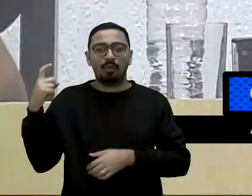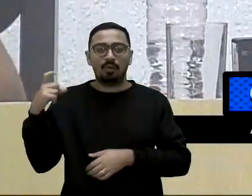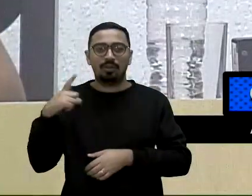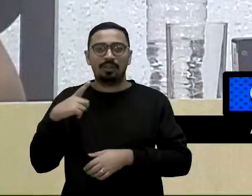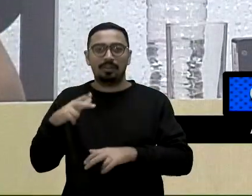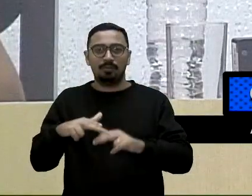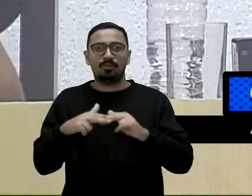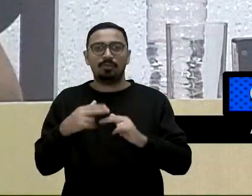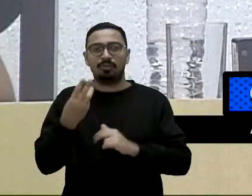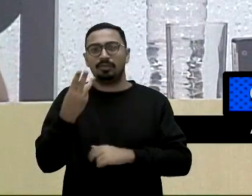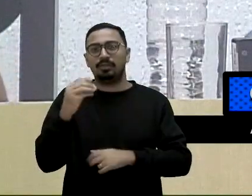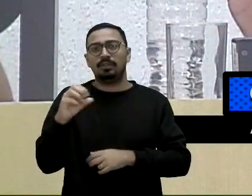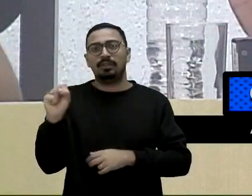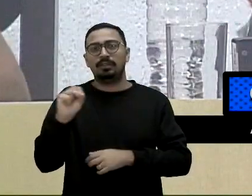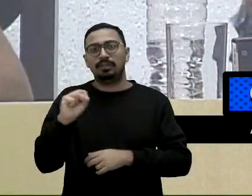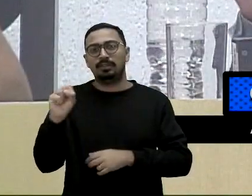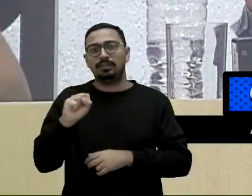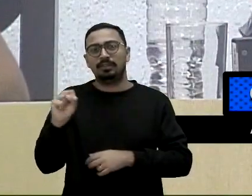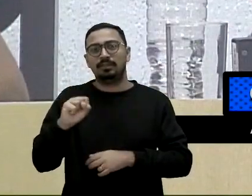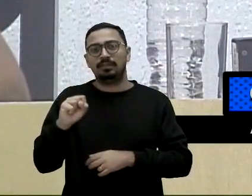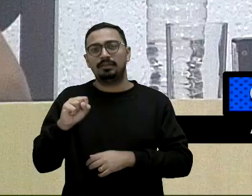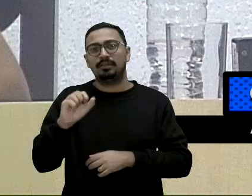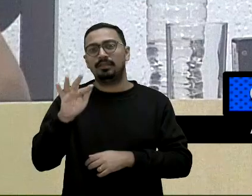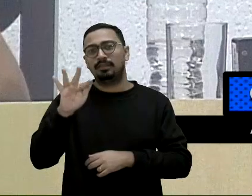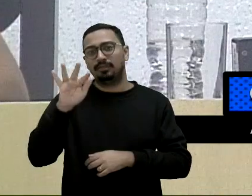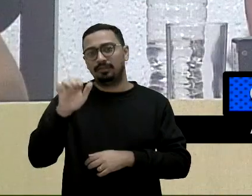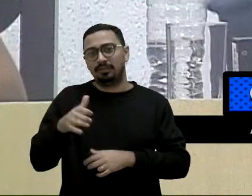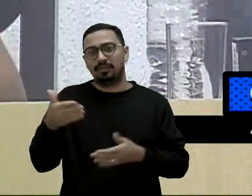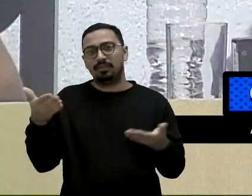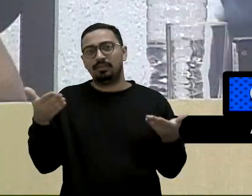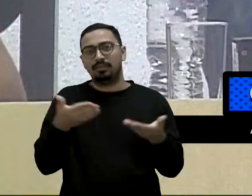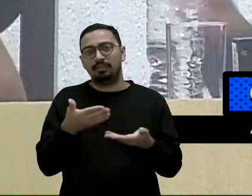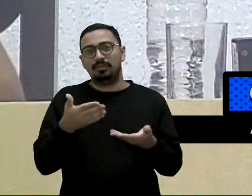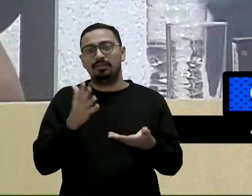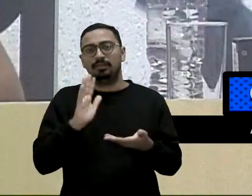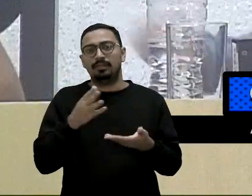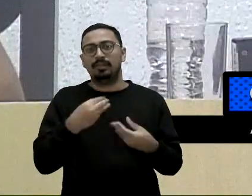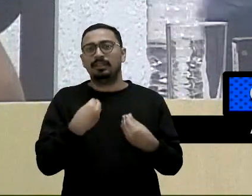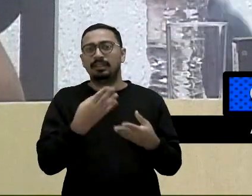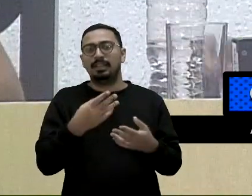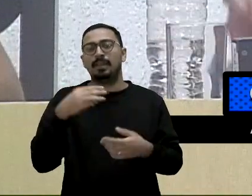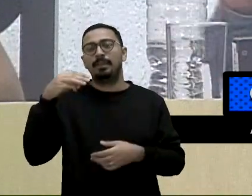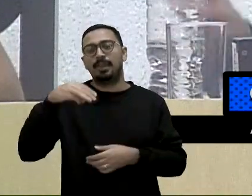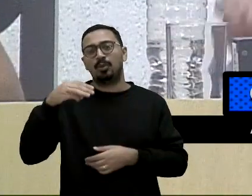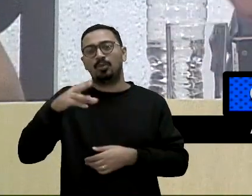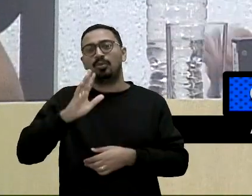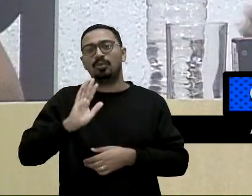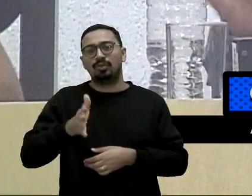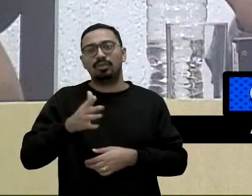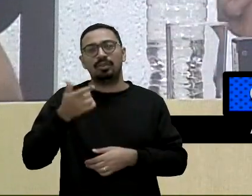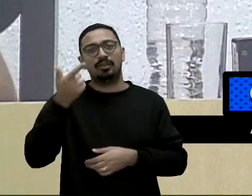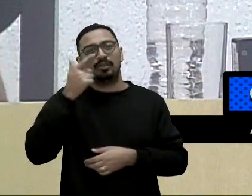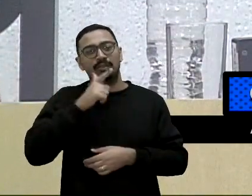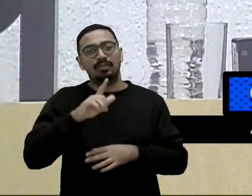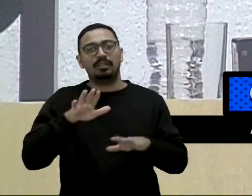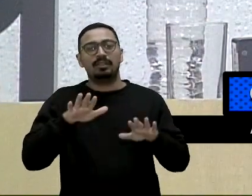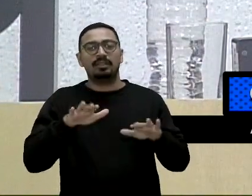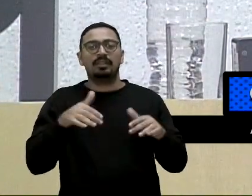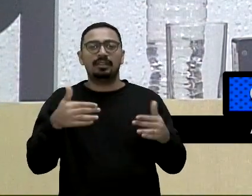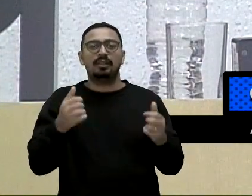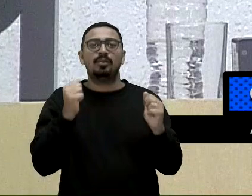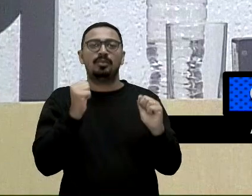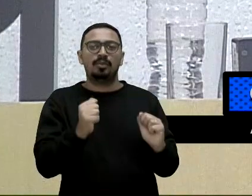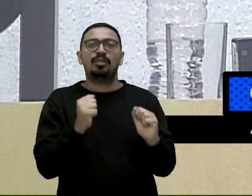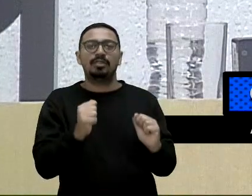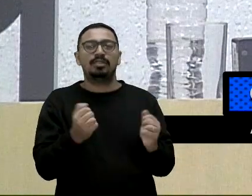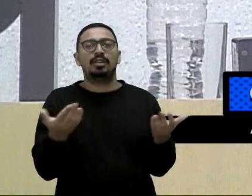porque falta 30 segundos para a sua fala encerrar. Eu já dei alguns minutos para a senhora, então se você puder